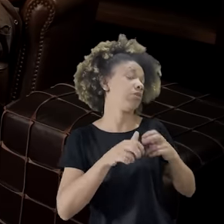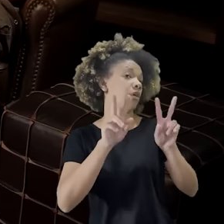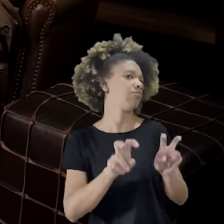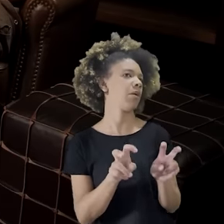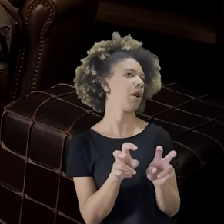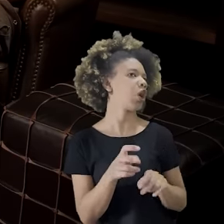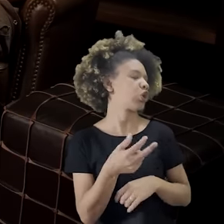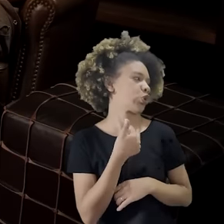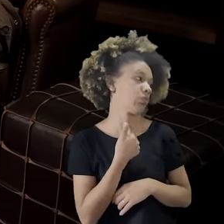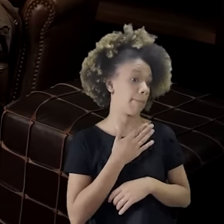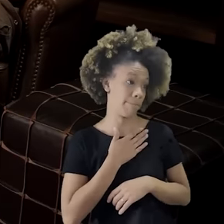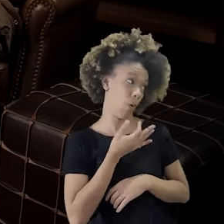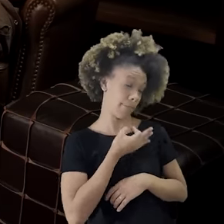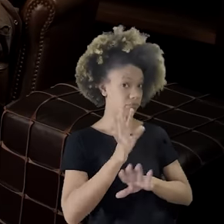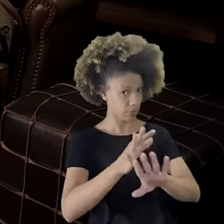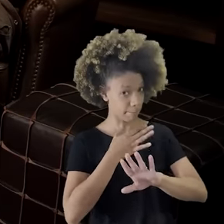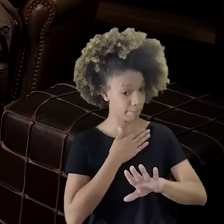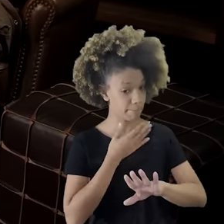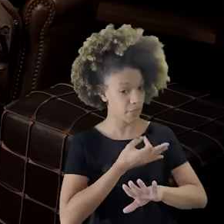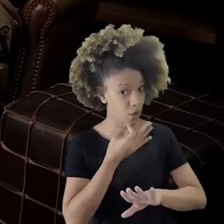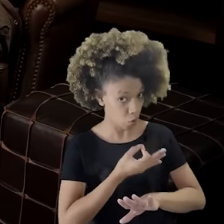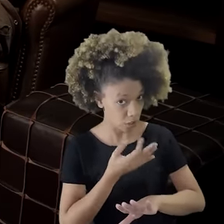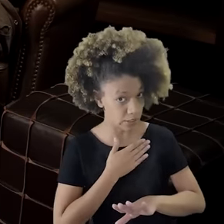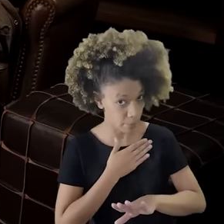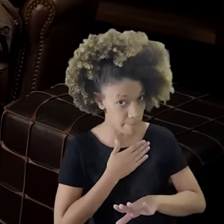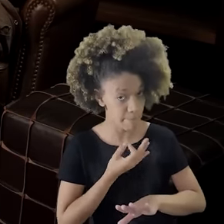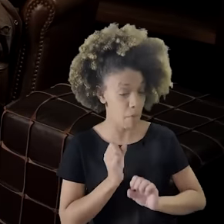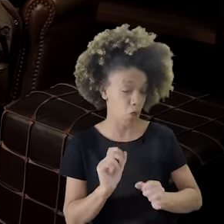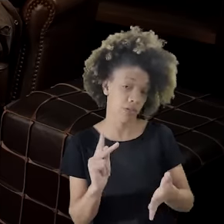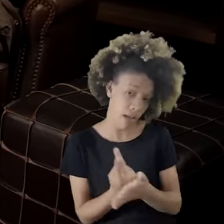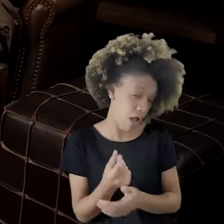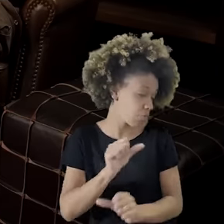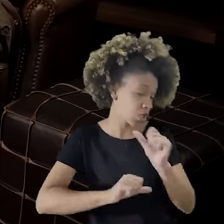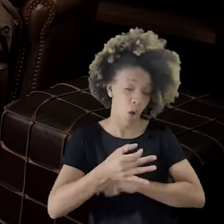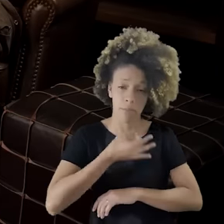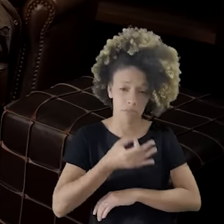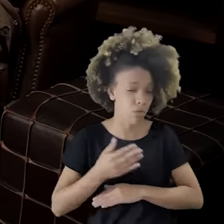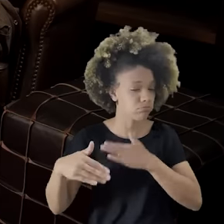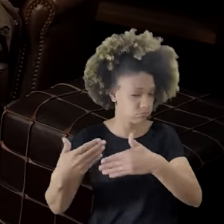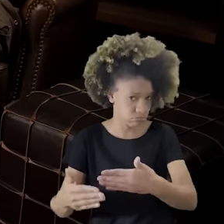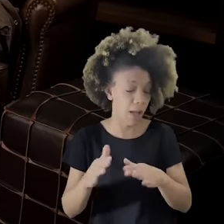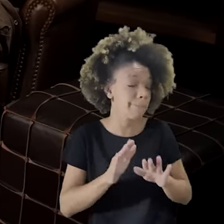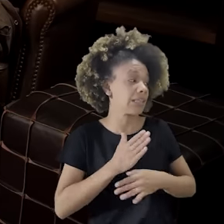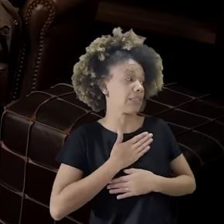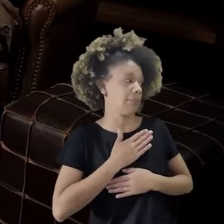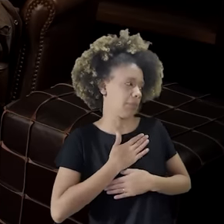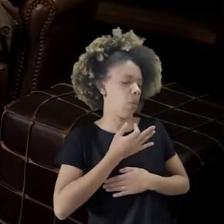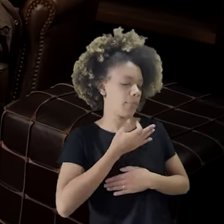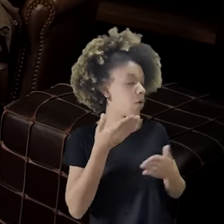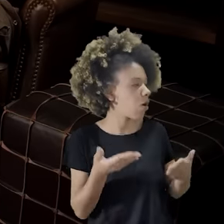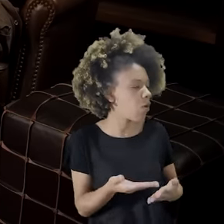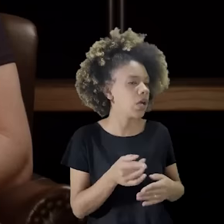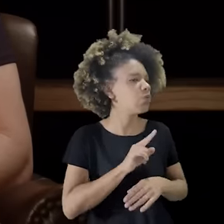que não pode ser jogado na minha visão tá tô falando isso daqui é minha opinião eu posso errar e posso mudar minha opinião com o tempo mas na minha visão